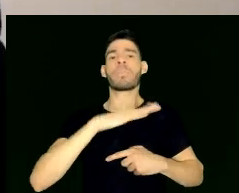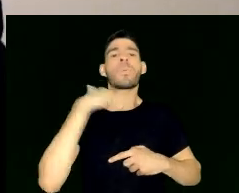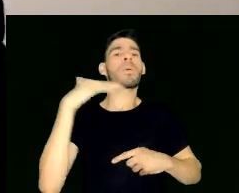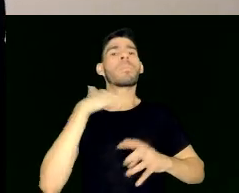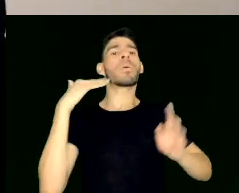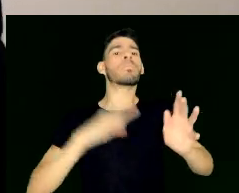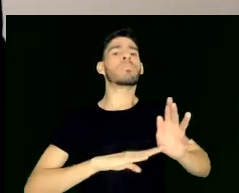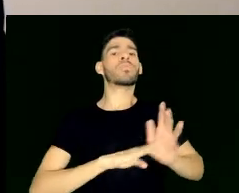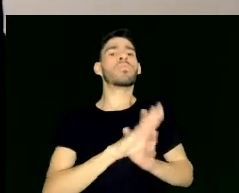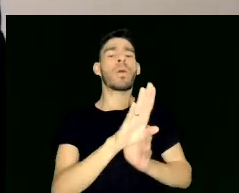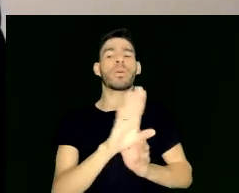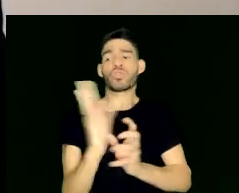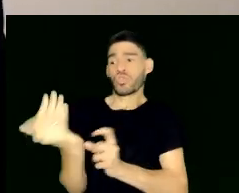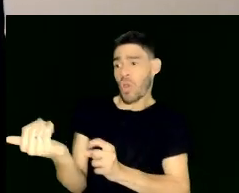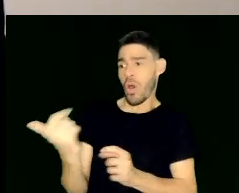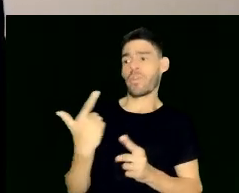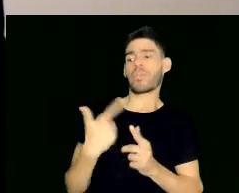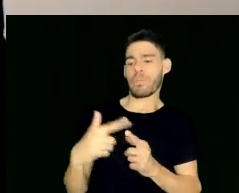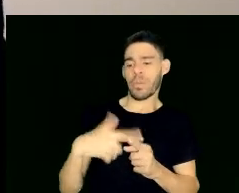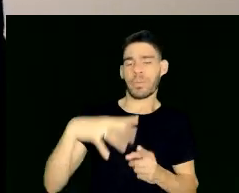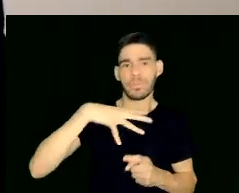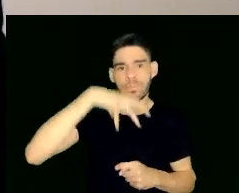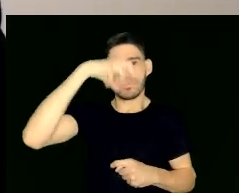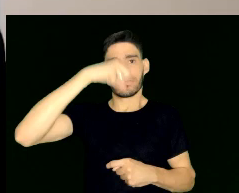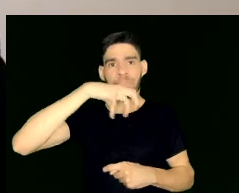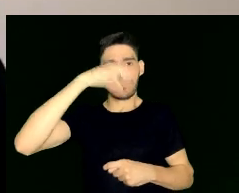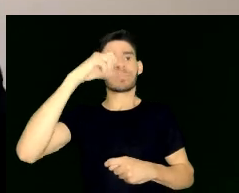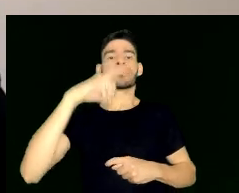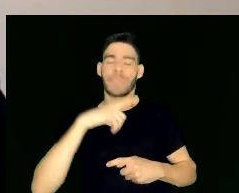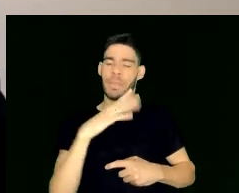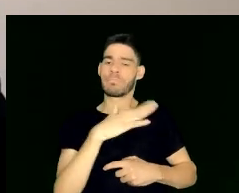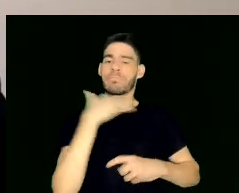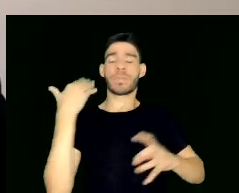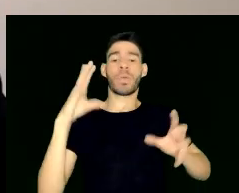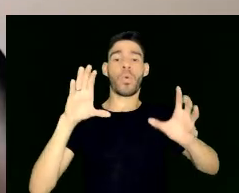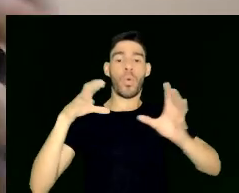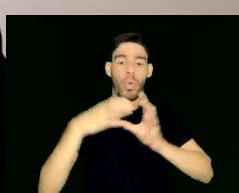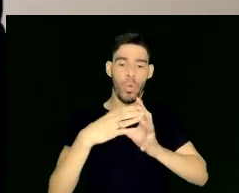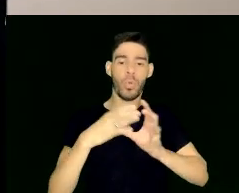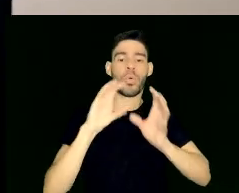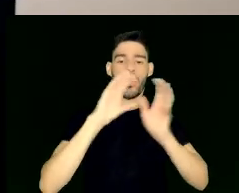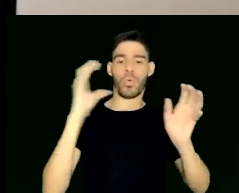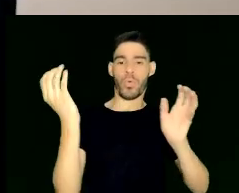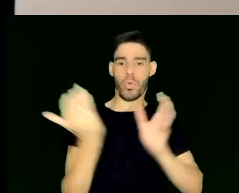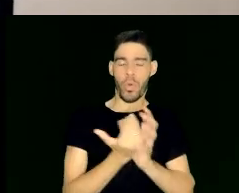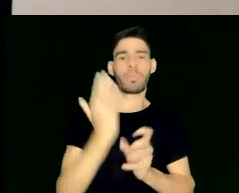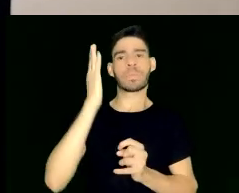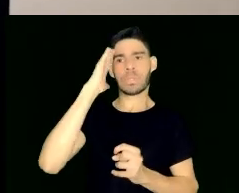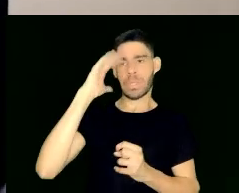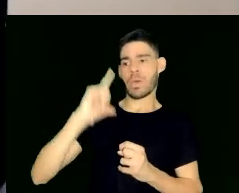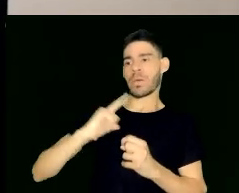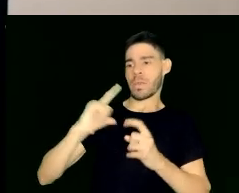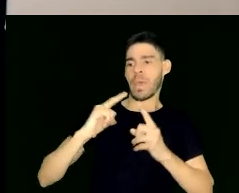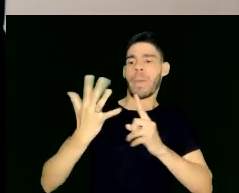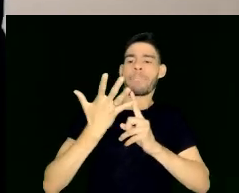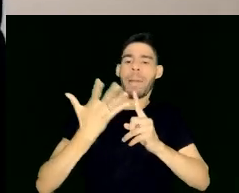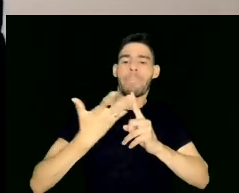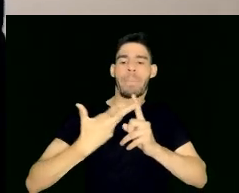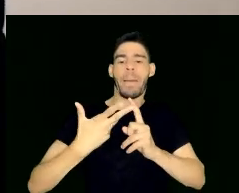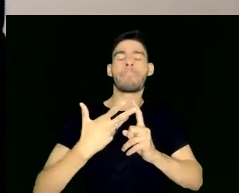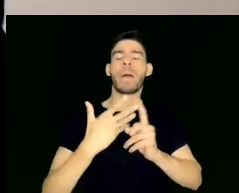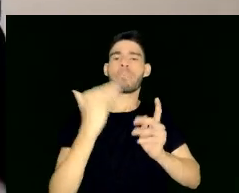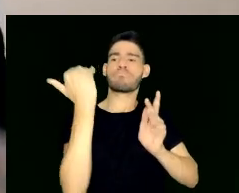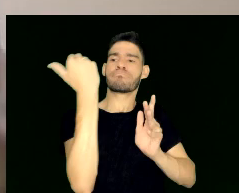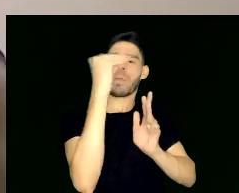inclusive jovens e por problemas respiratórios. Portanto, a comissão entendeu presentes estes